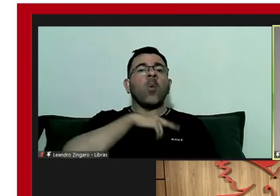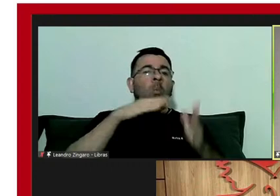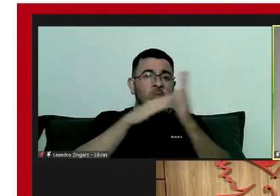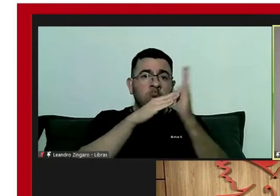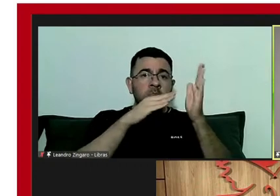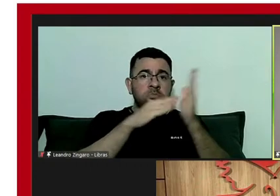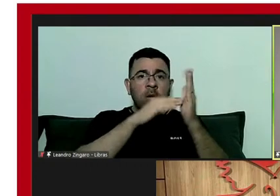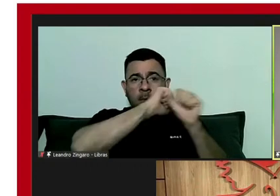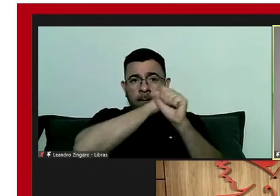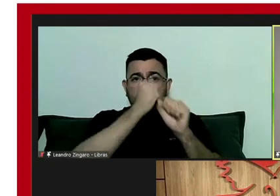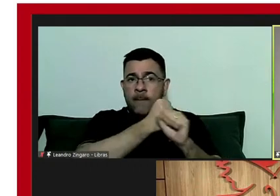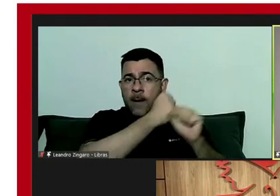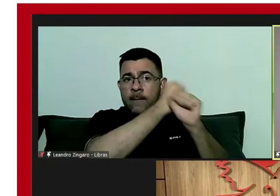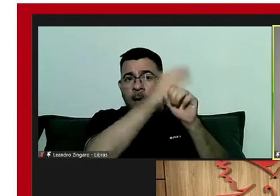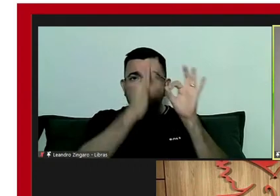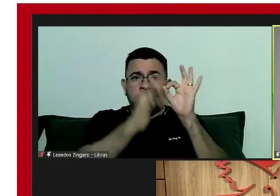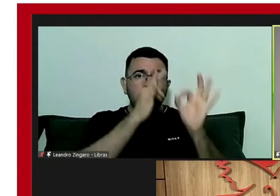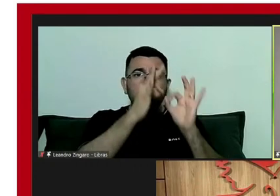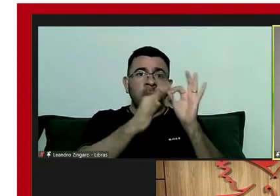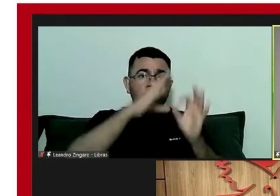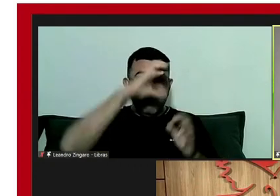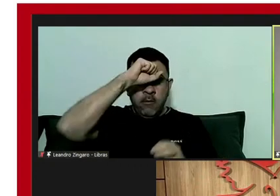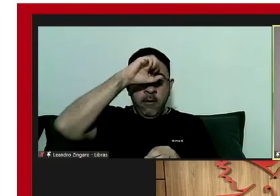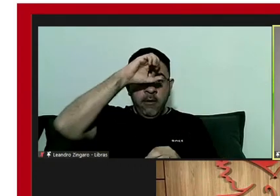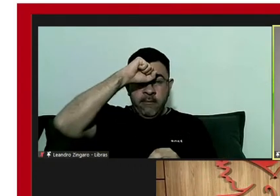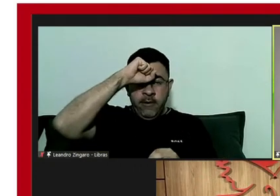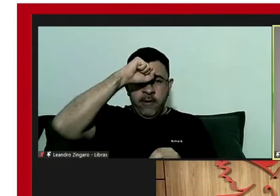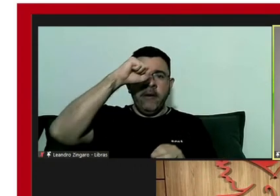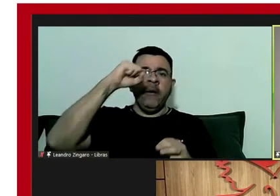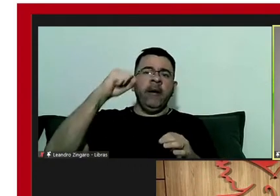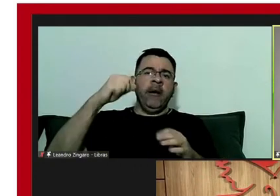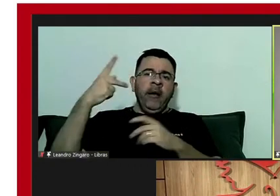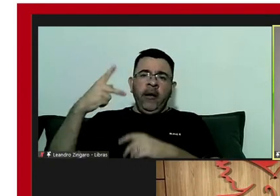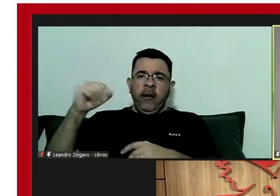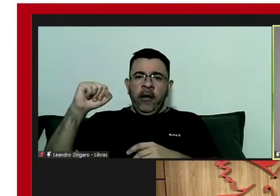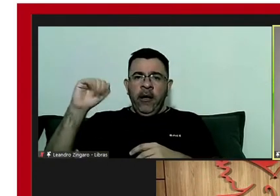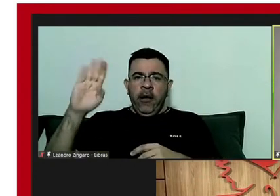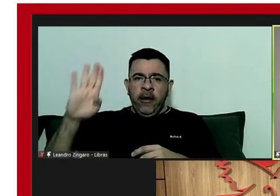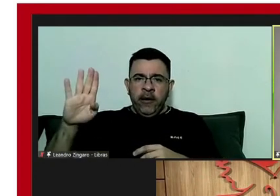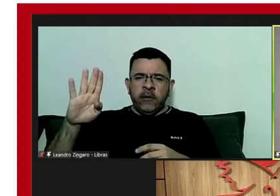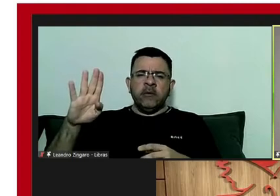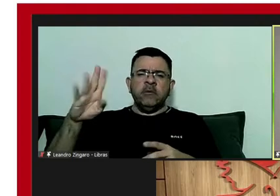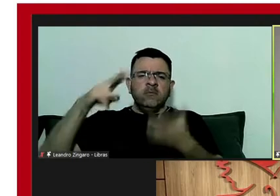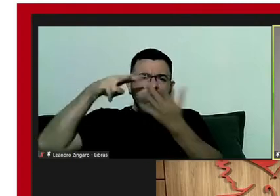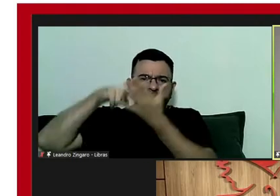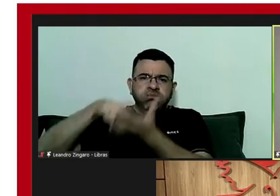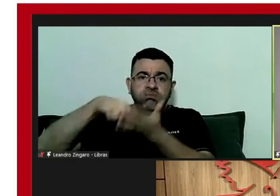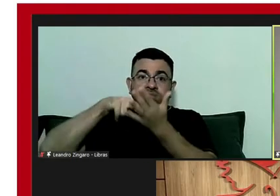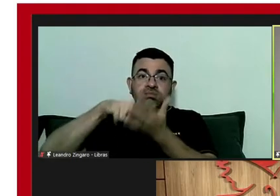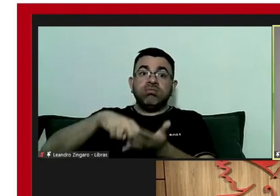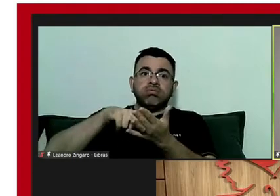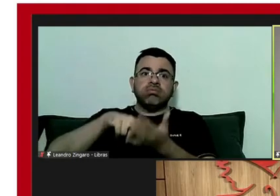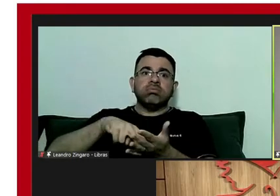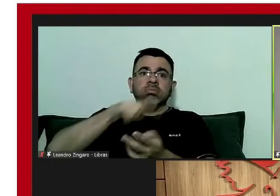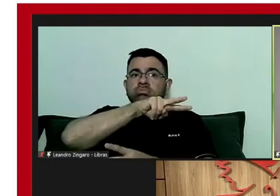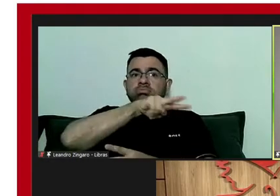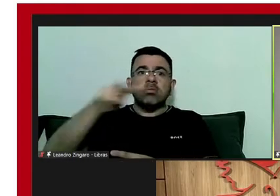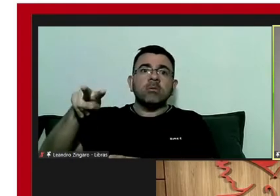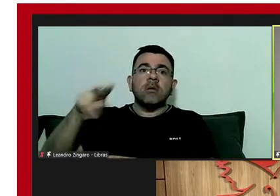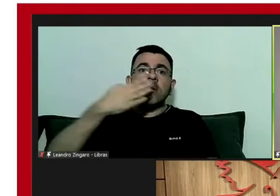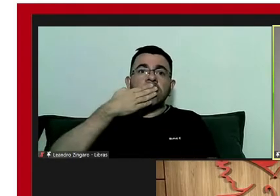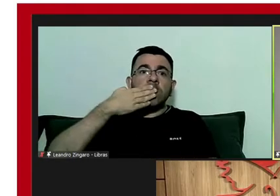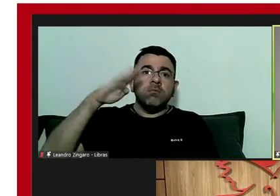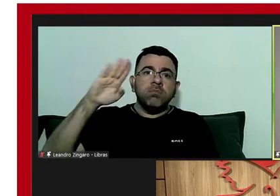e que a gente aprendeu isso eh no nosso partido então sigam firmes quero ver vocês aí candidatos em suas